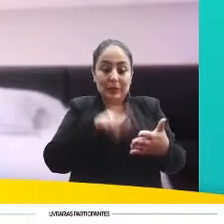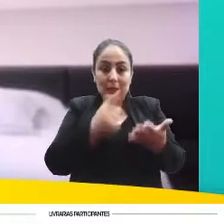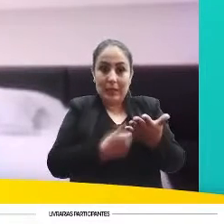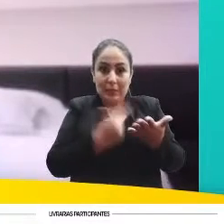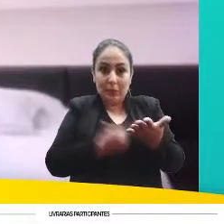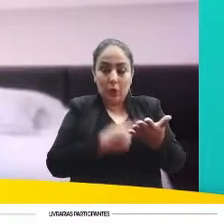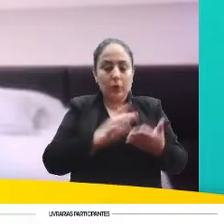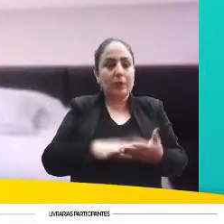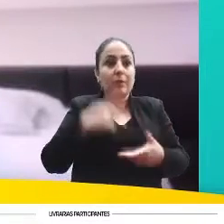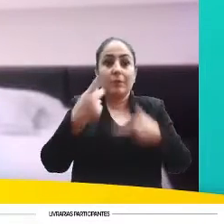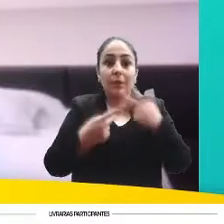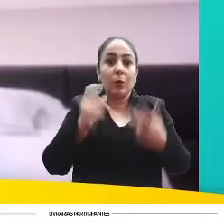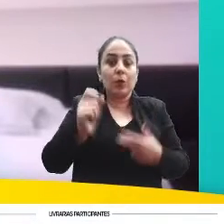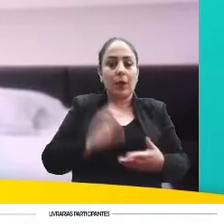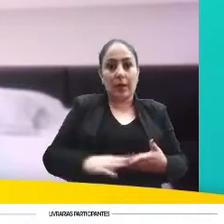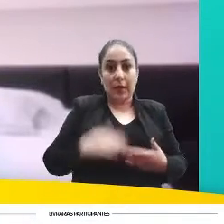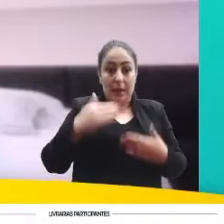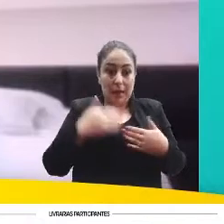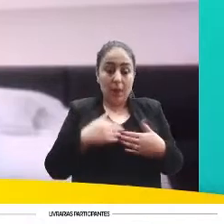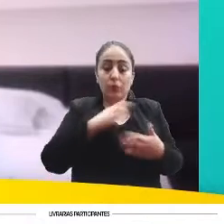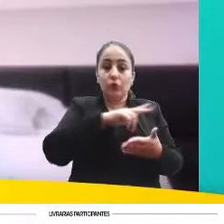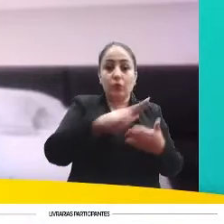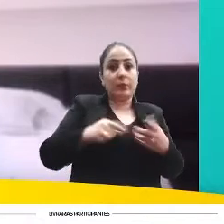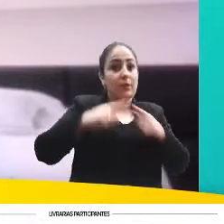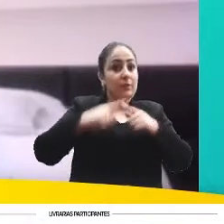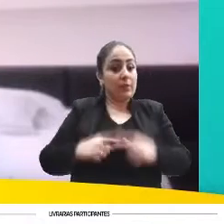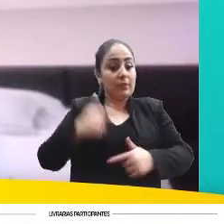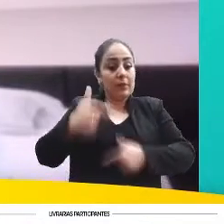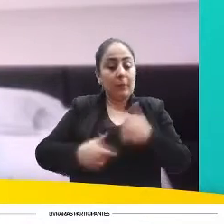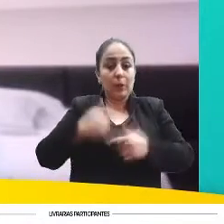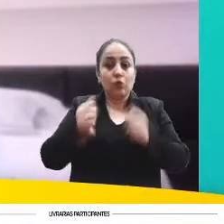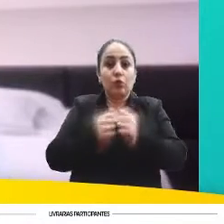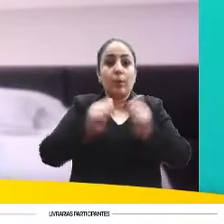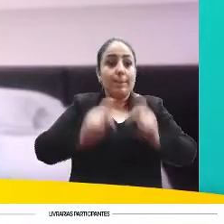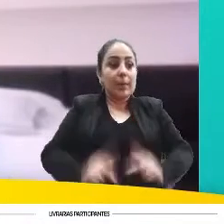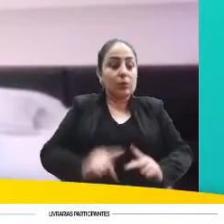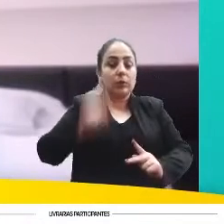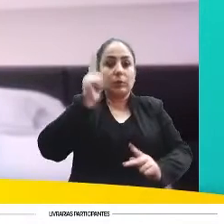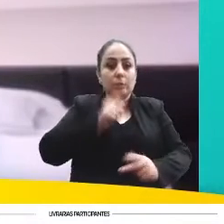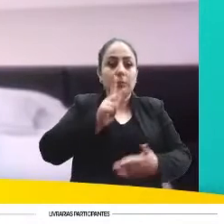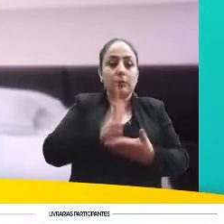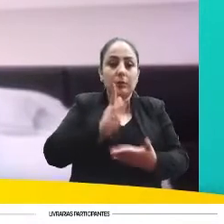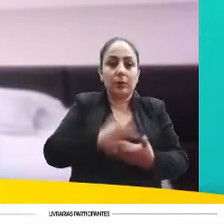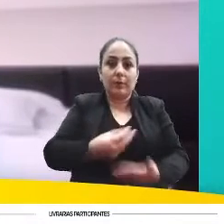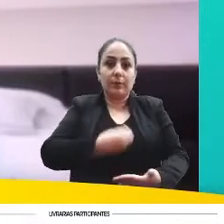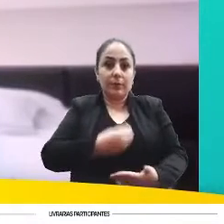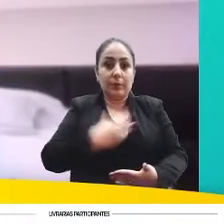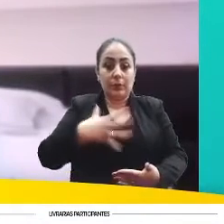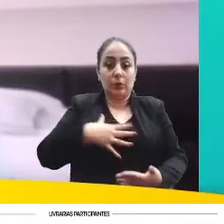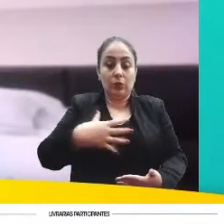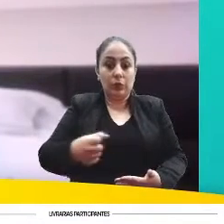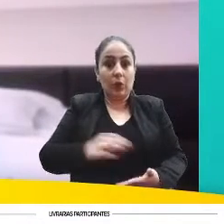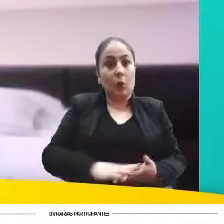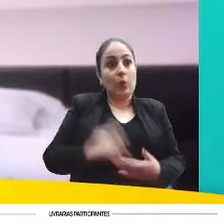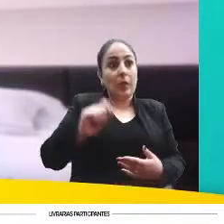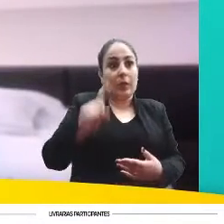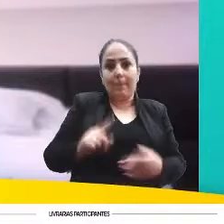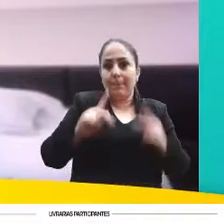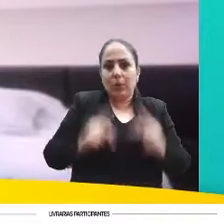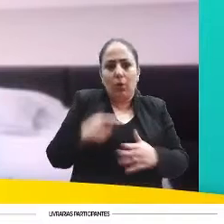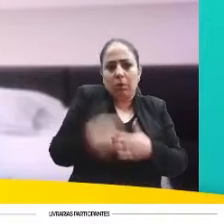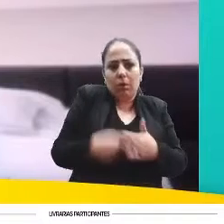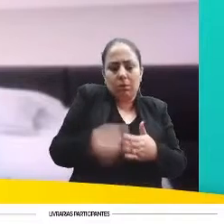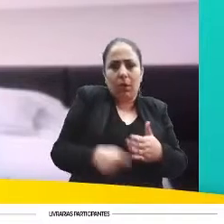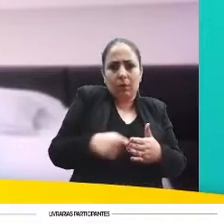ele vem e diz o seguinte: eu, por diversas vezes, trabalhei com pessoas que sobreviveram ao suicídio, ou seja, as pessoas que